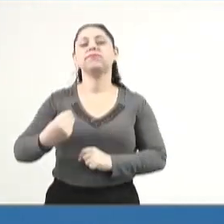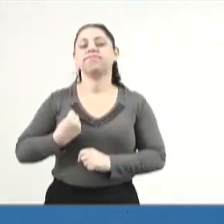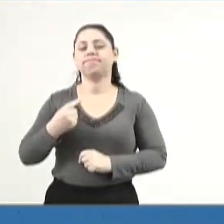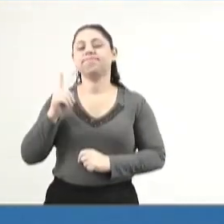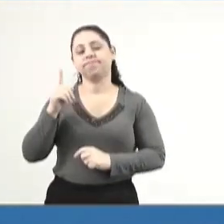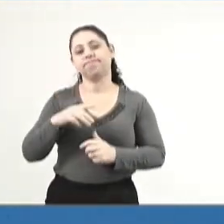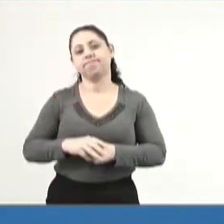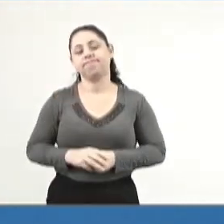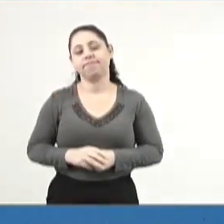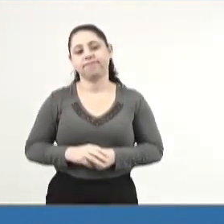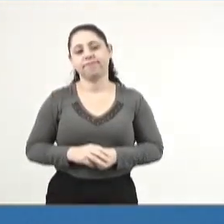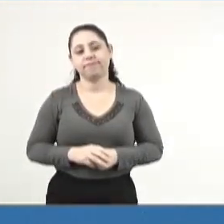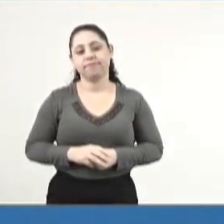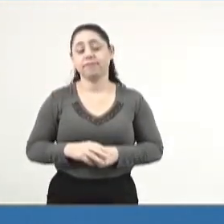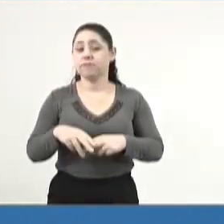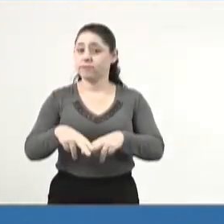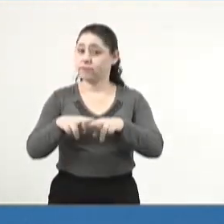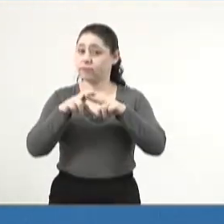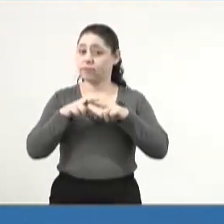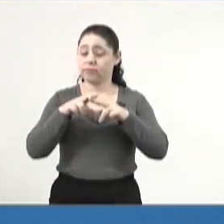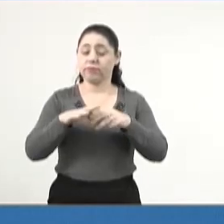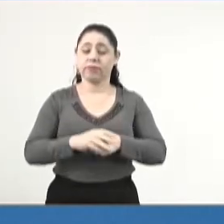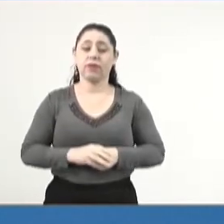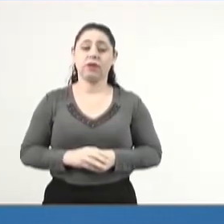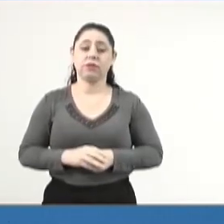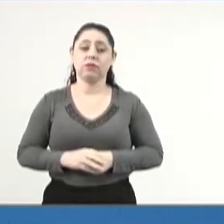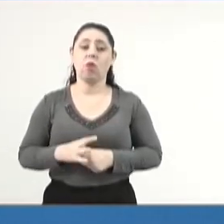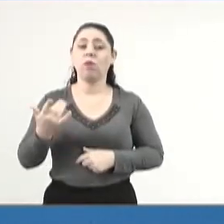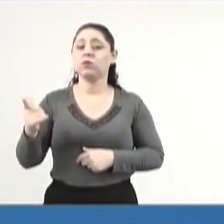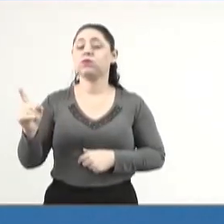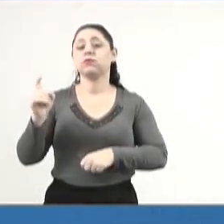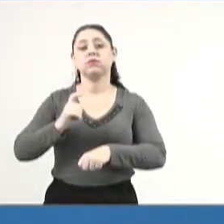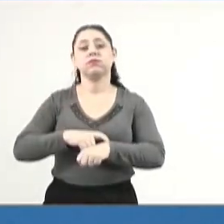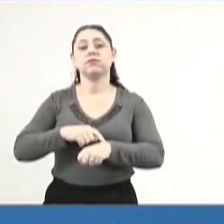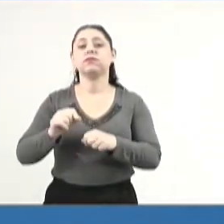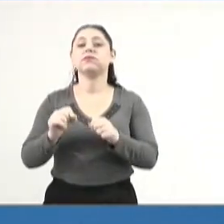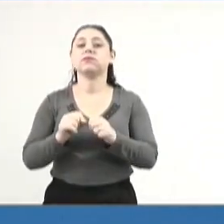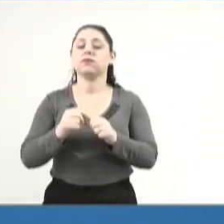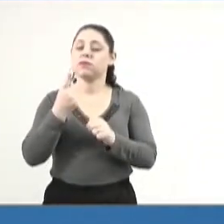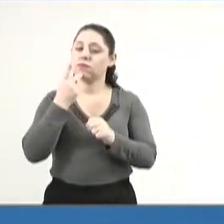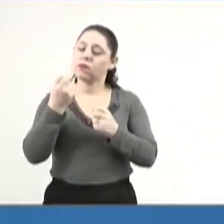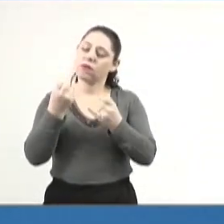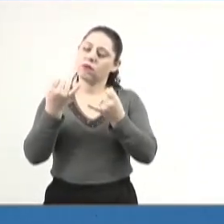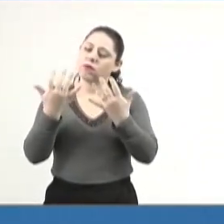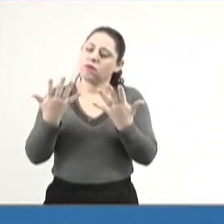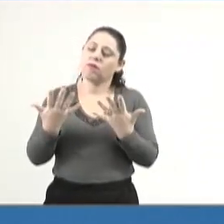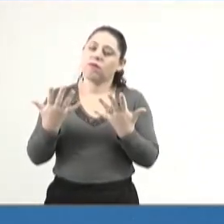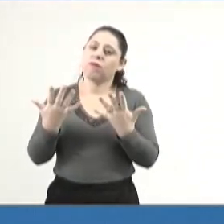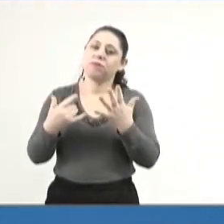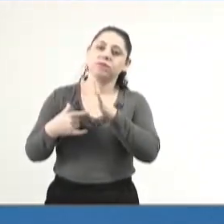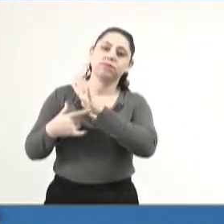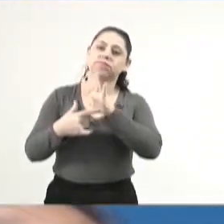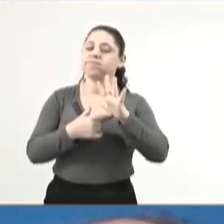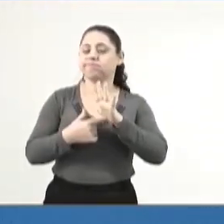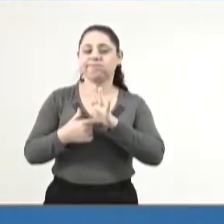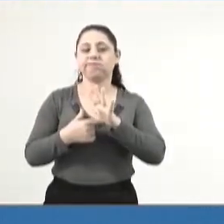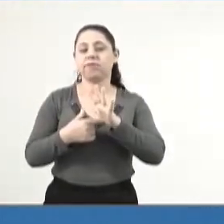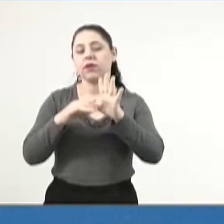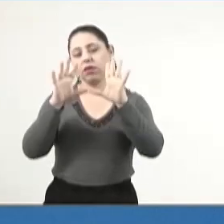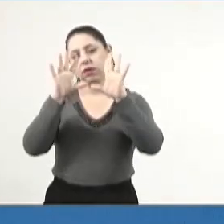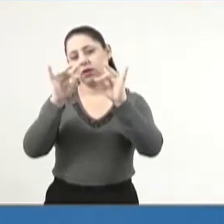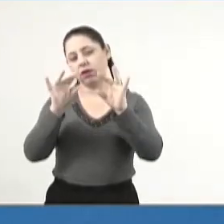lá, senhor presidente. Portanto, em outro momento eu faço uma prestação de conta